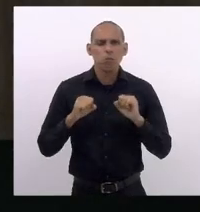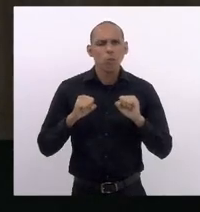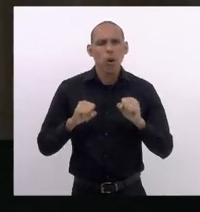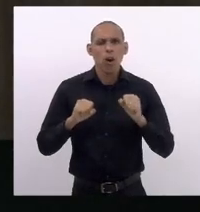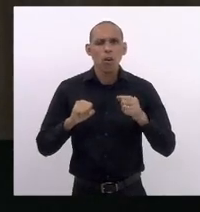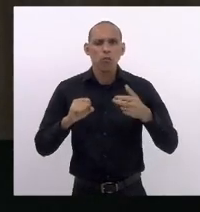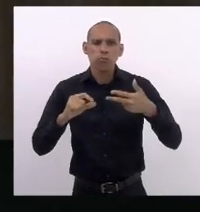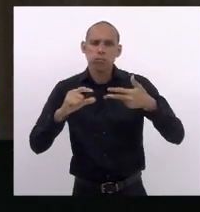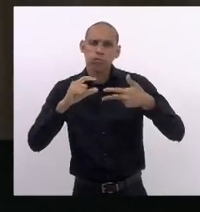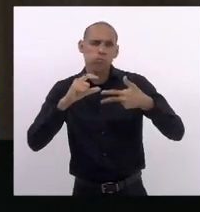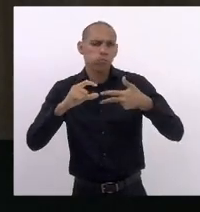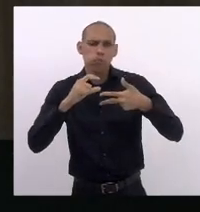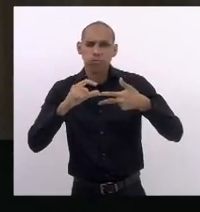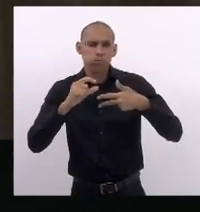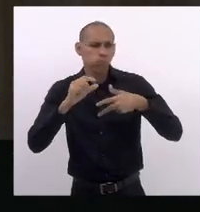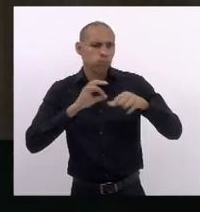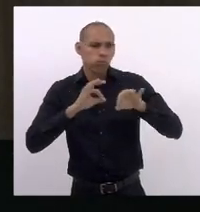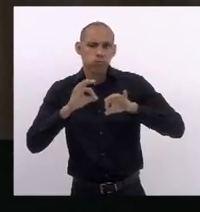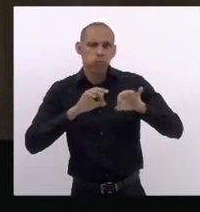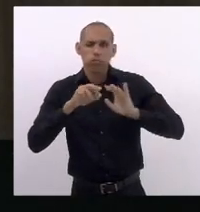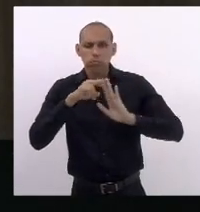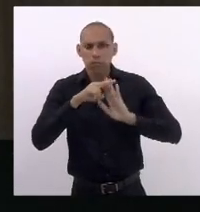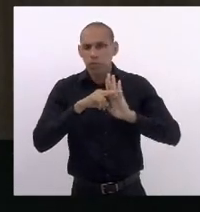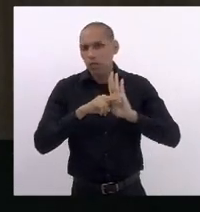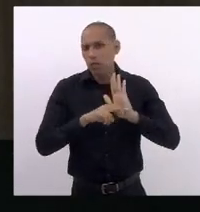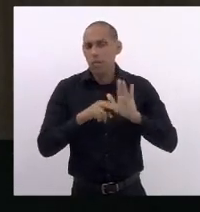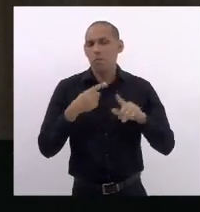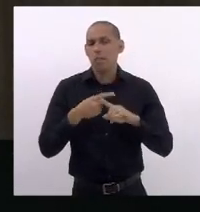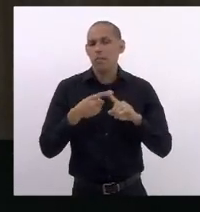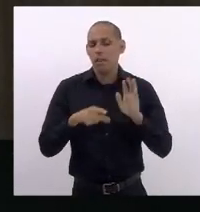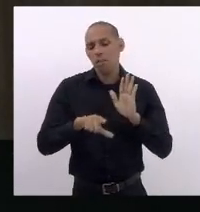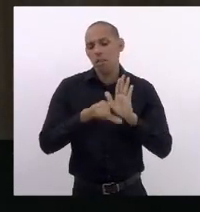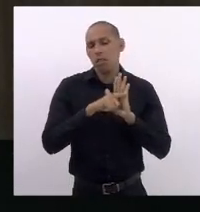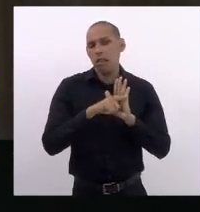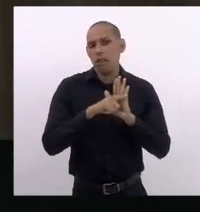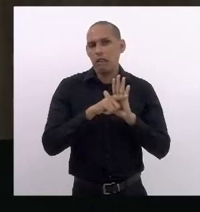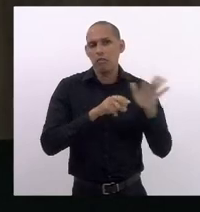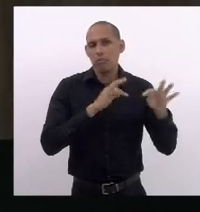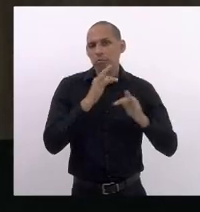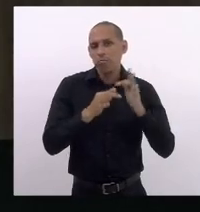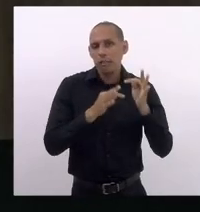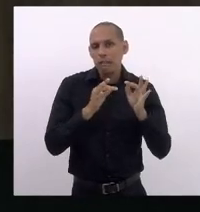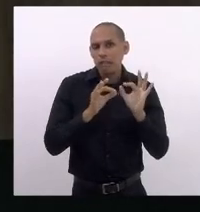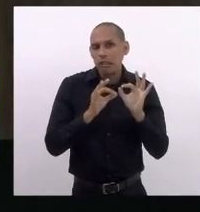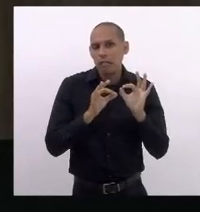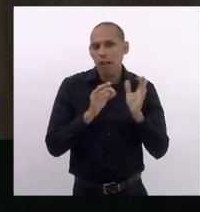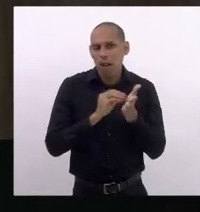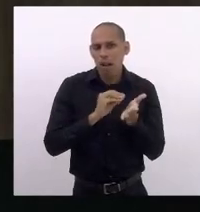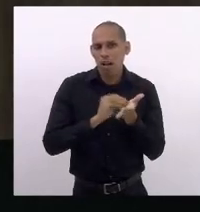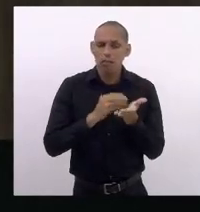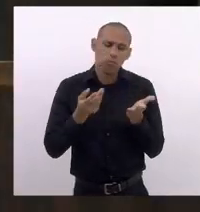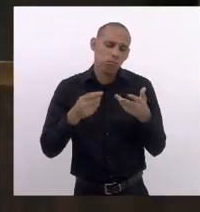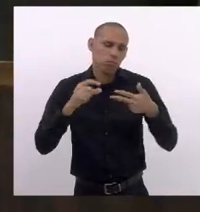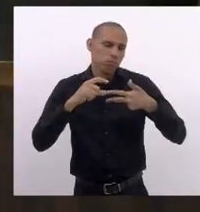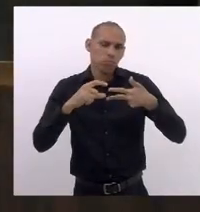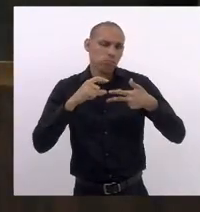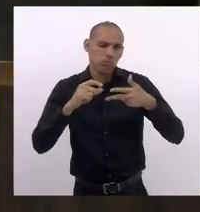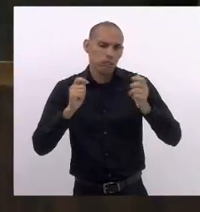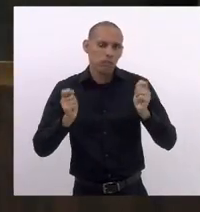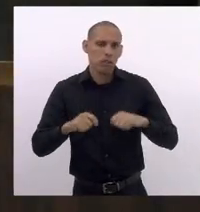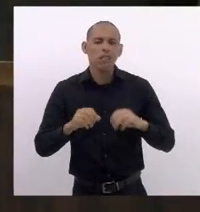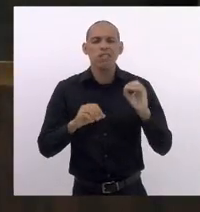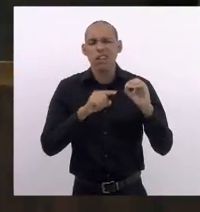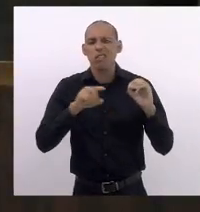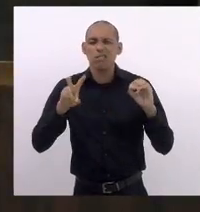Executivo regulamenta, porque se a lei não trata especificamente, o Poder Executivo tem potencial de regulamentar. Importante, é